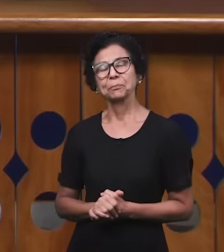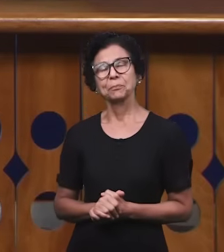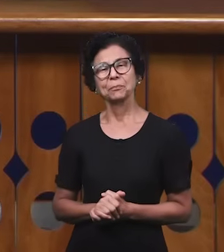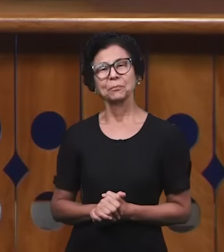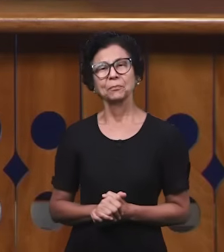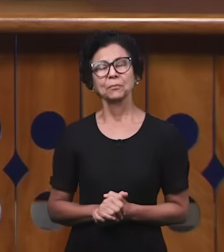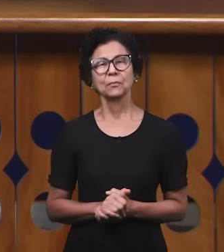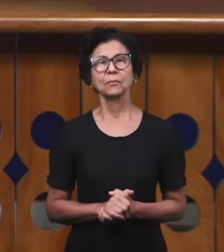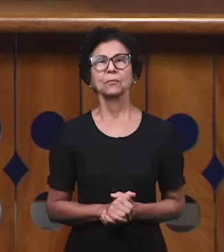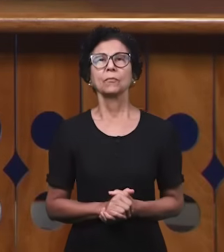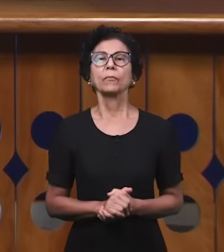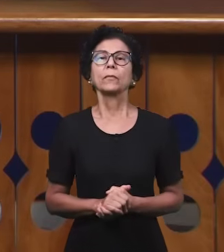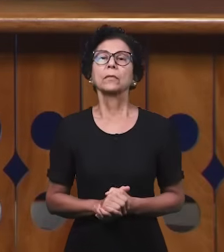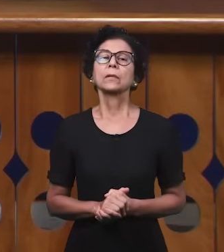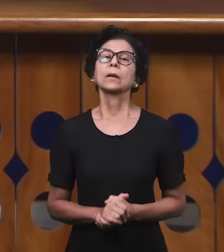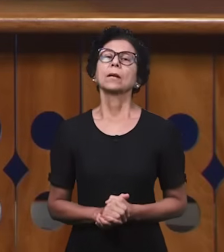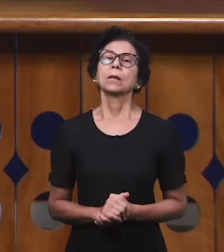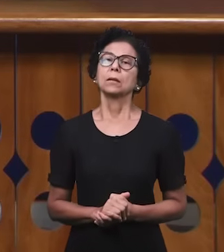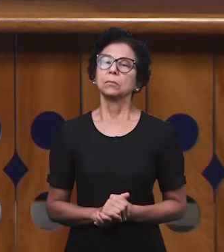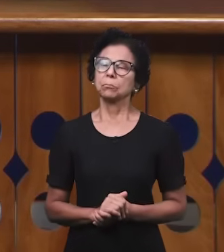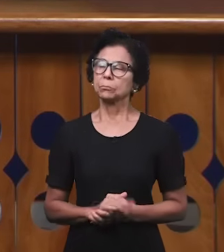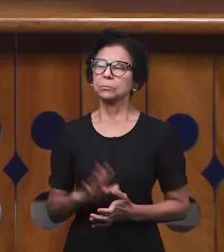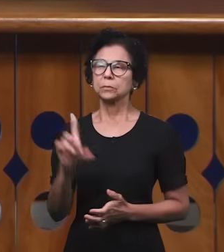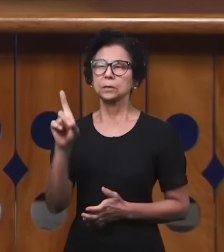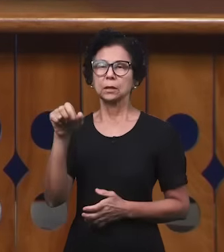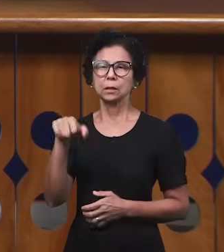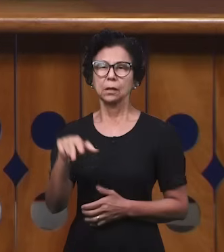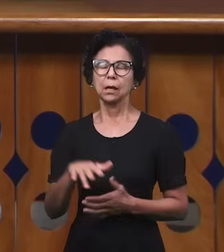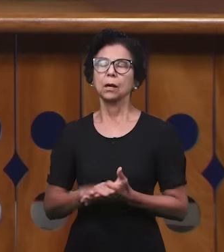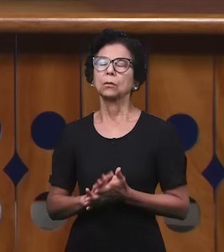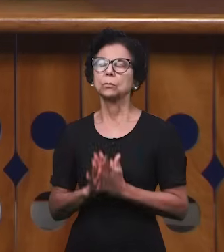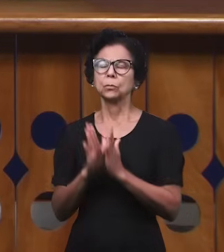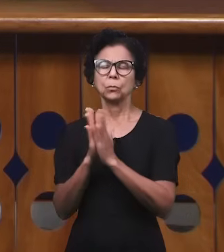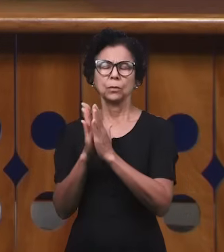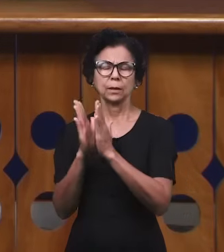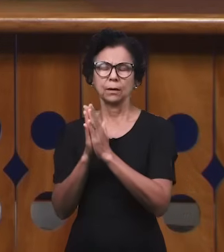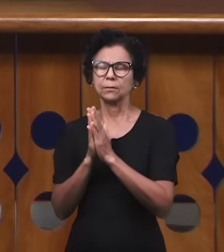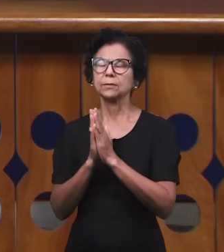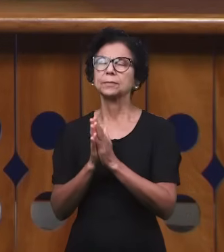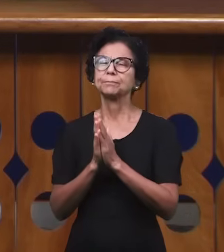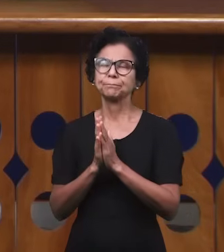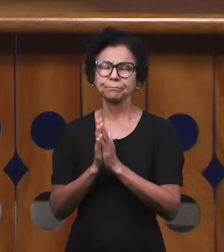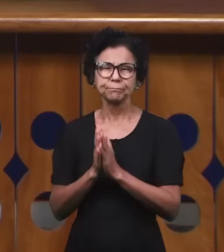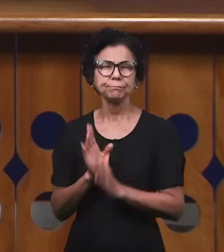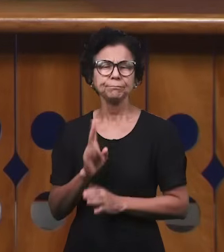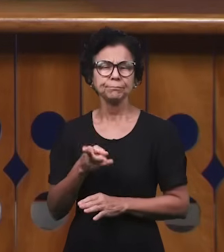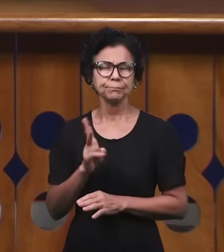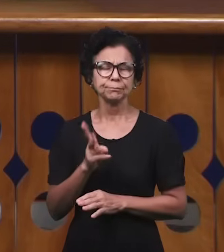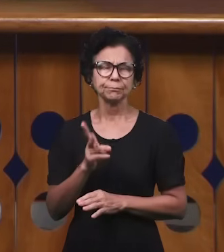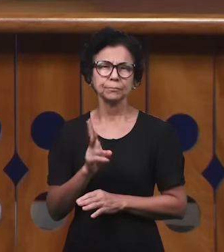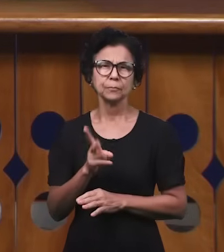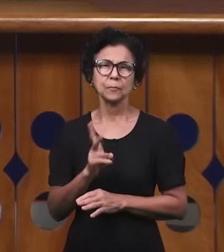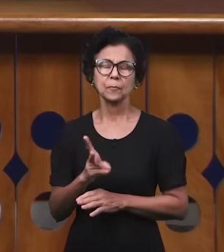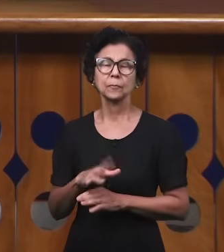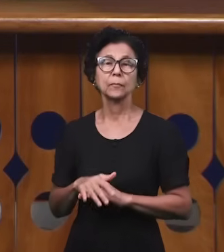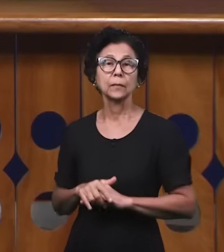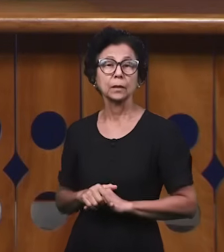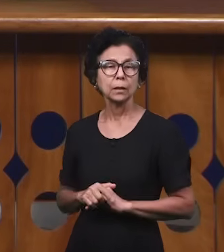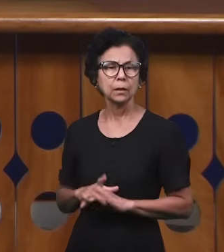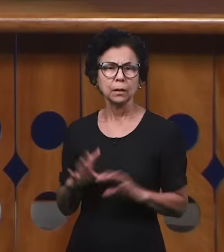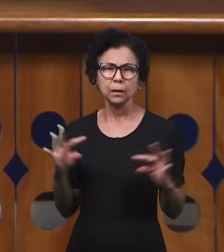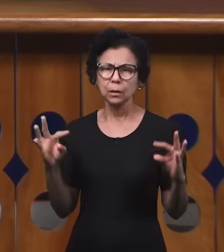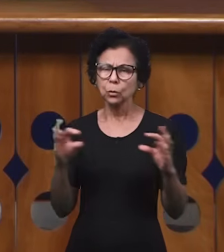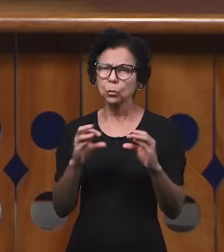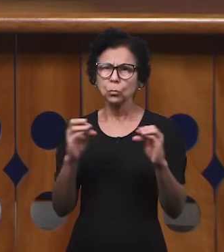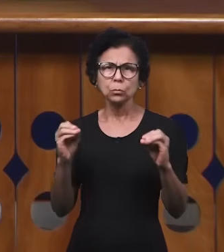disso, ele cultivava uma vida de oração constante e atribuía todo o conhecimento e sucesso